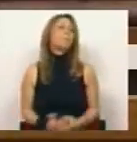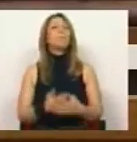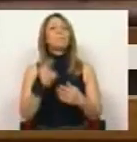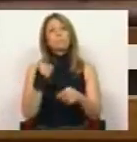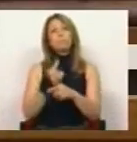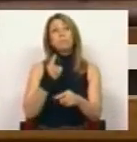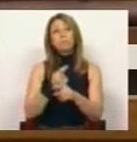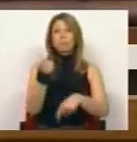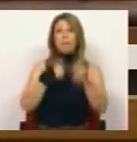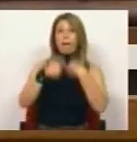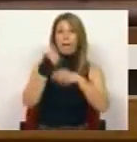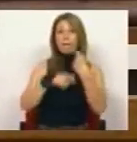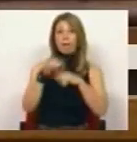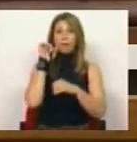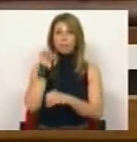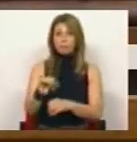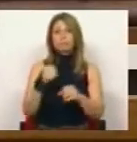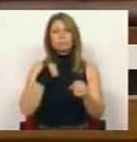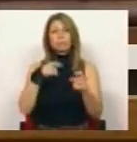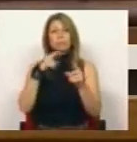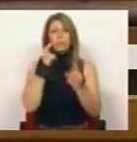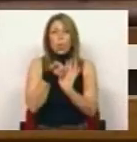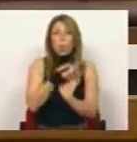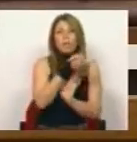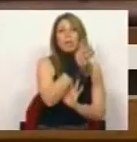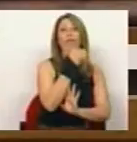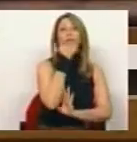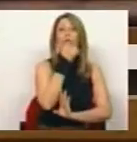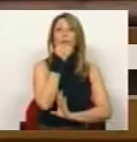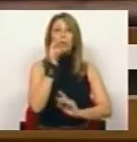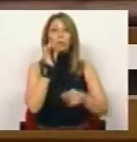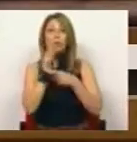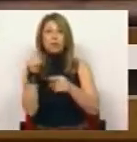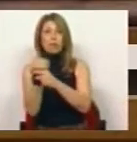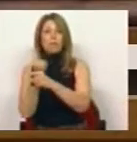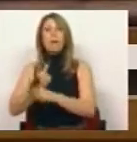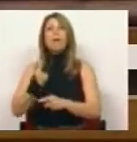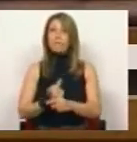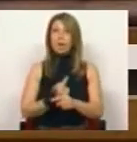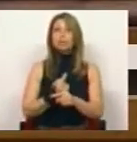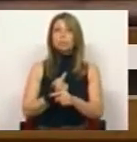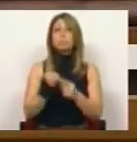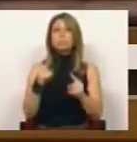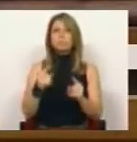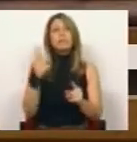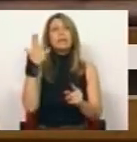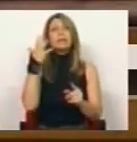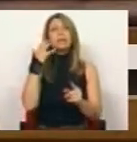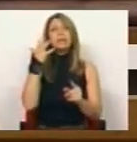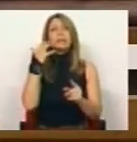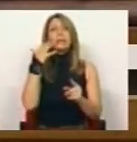venda a granel de frutas e legumes, são maioritariamente disponibilizados sacos de